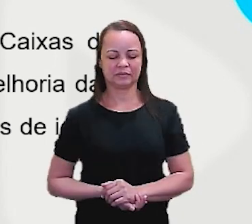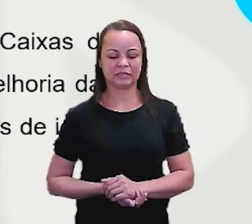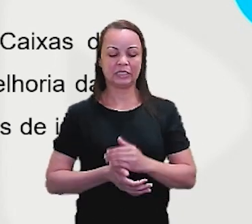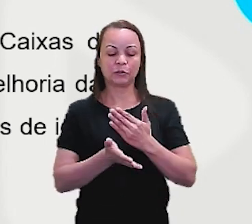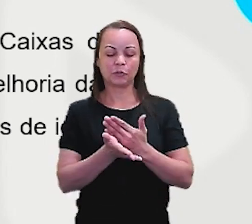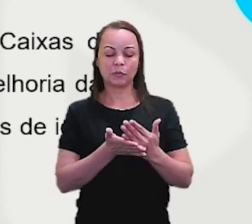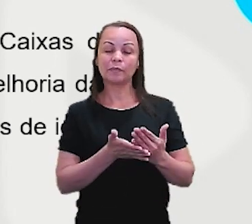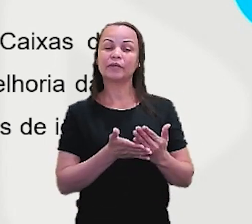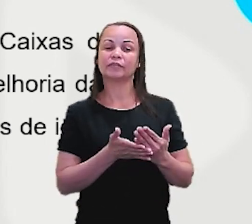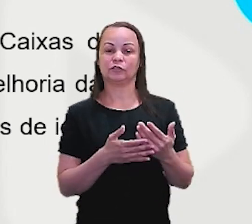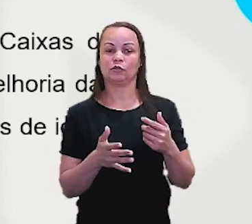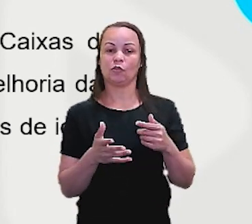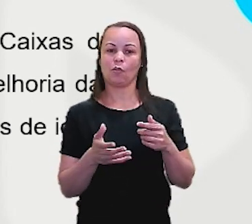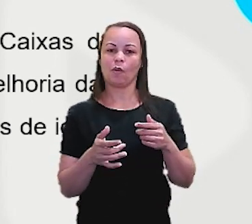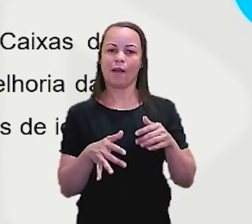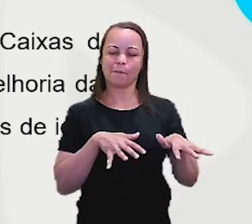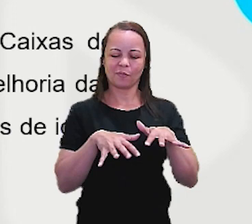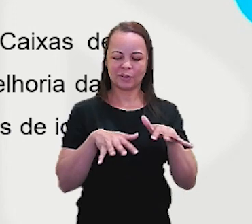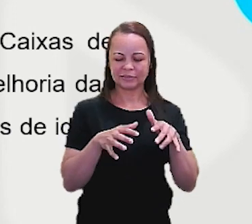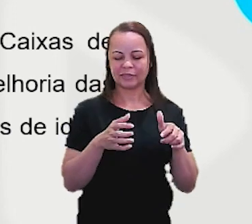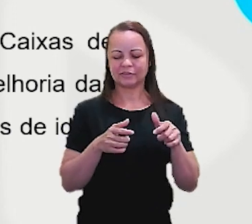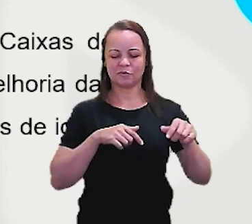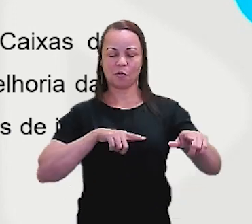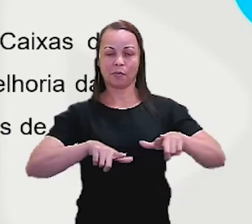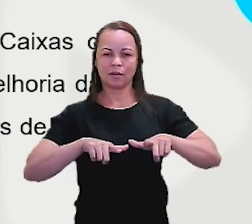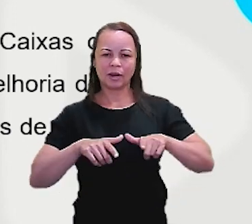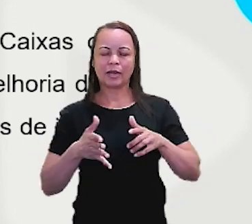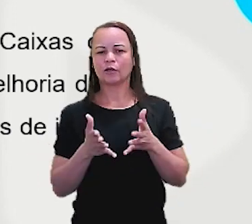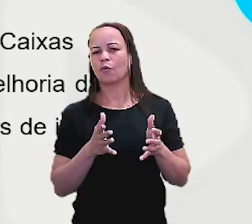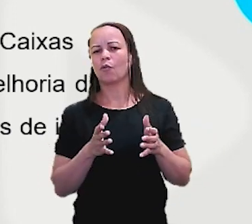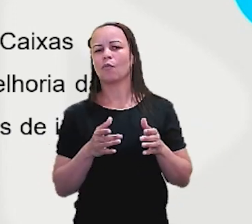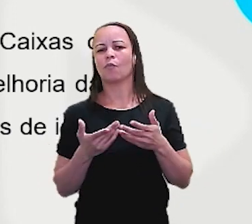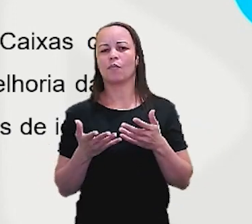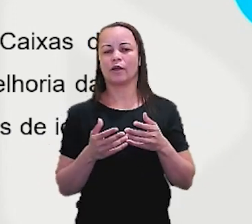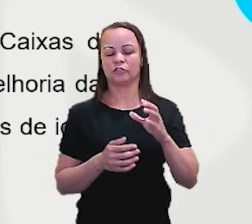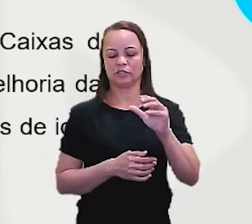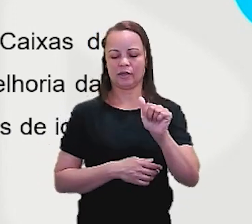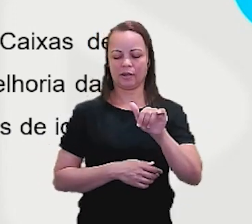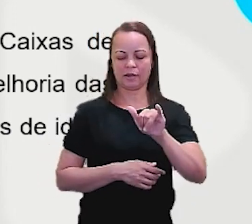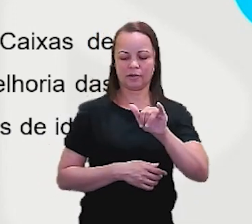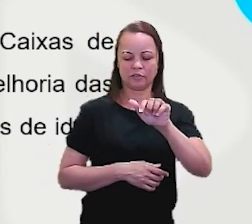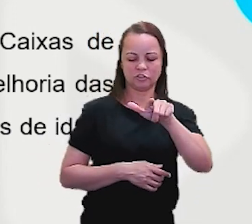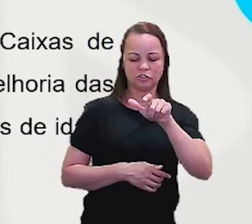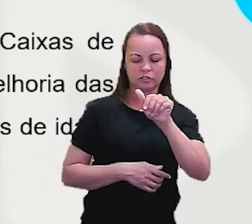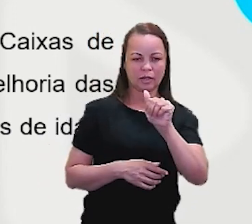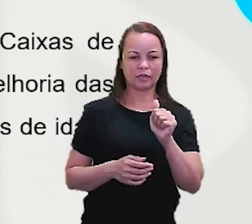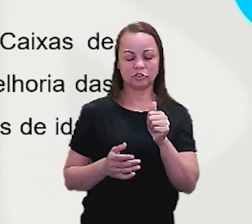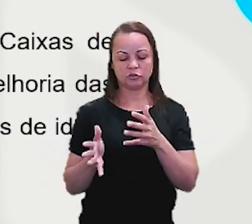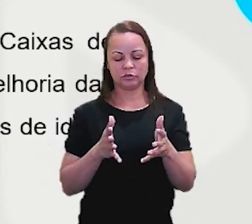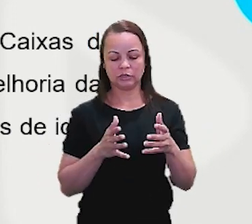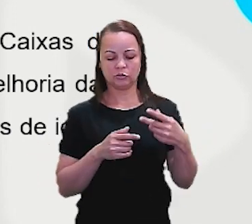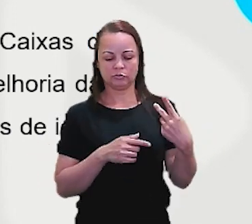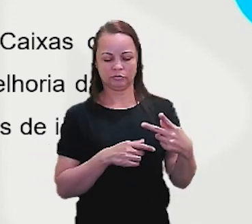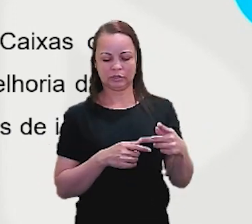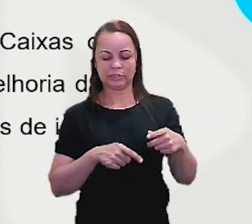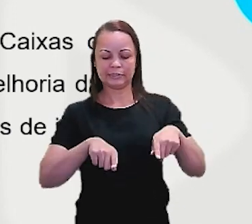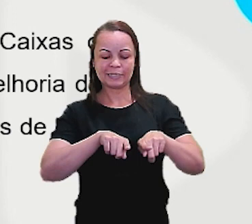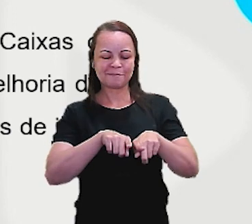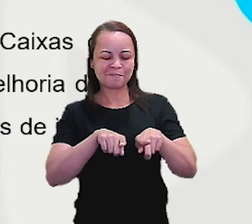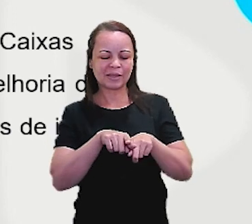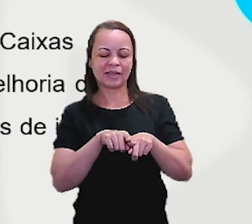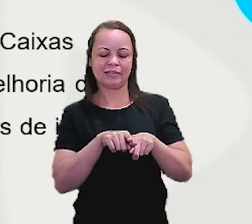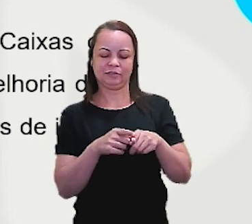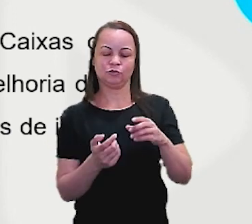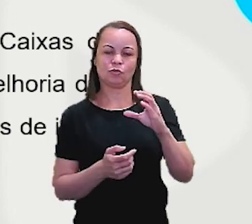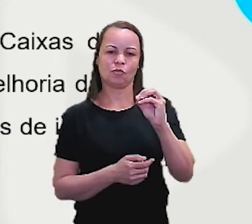Começou, então, a mobilização operária com a criação das caixas de socorro mútua e também de